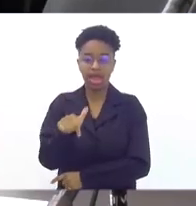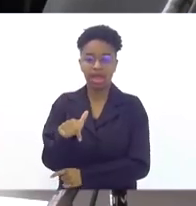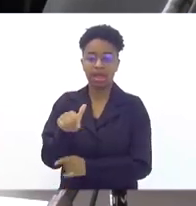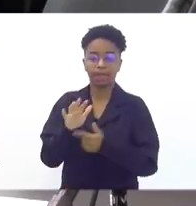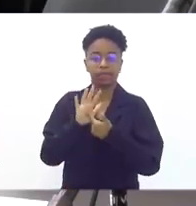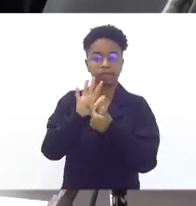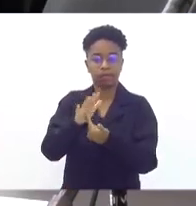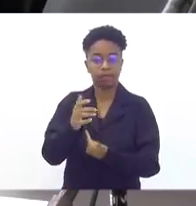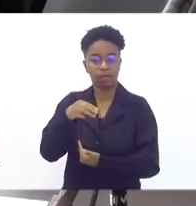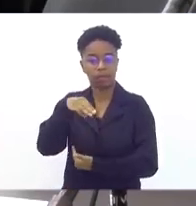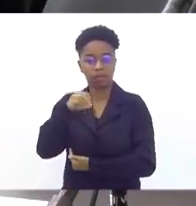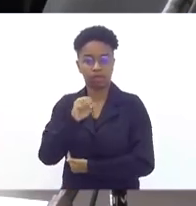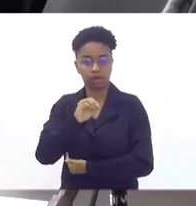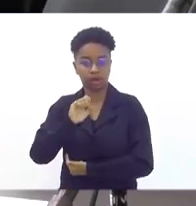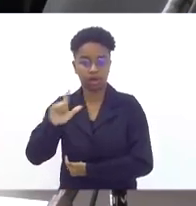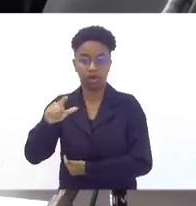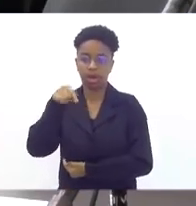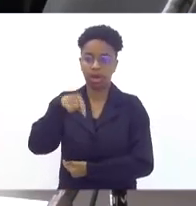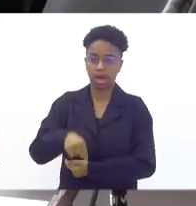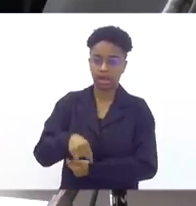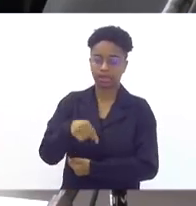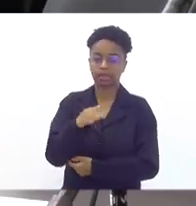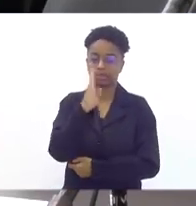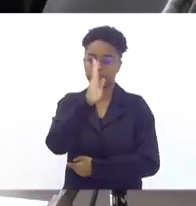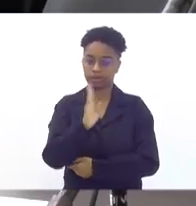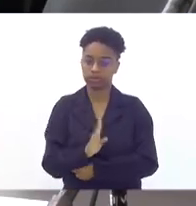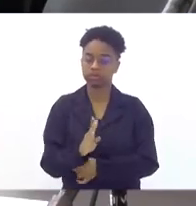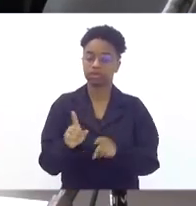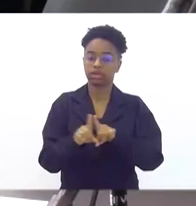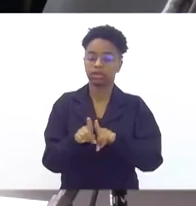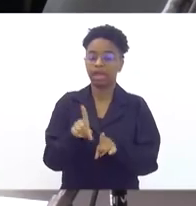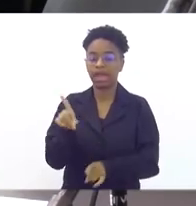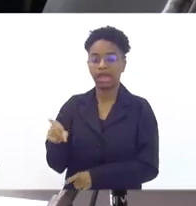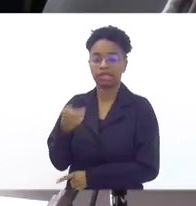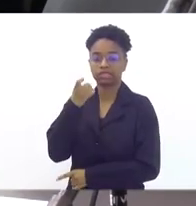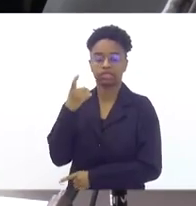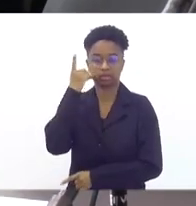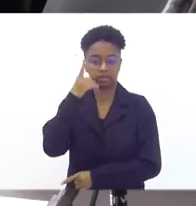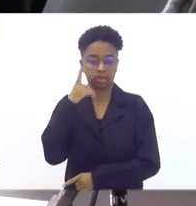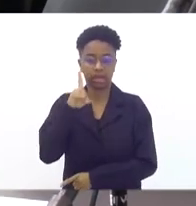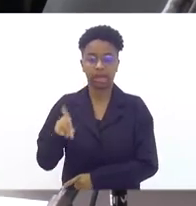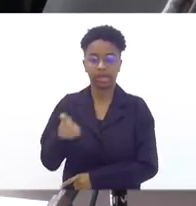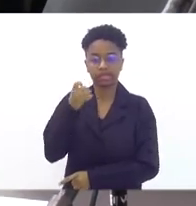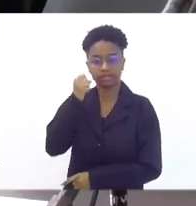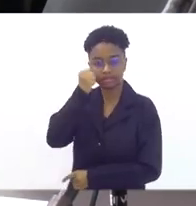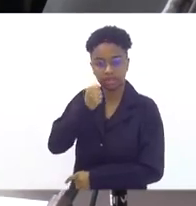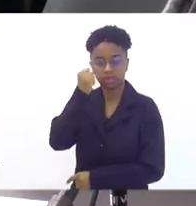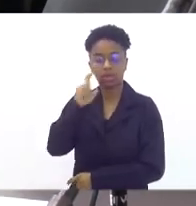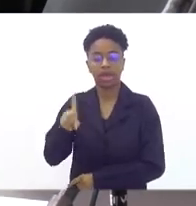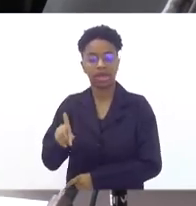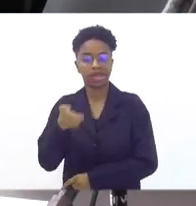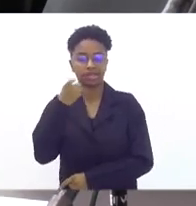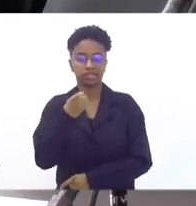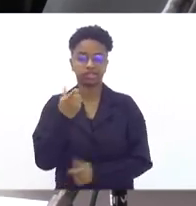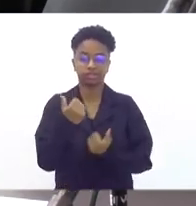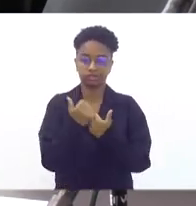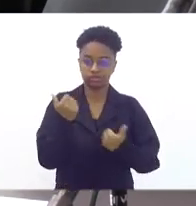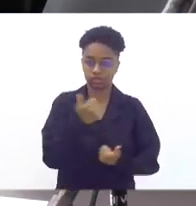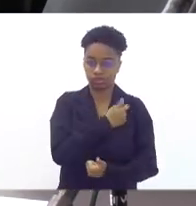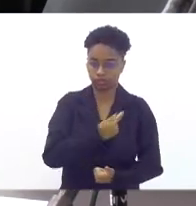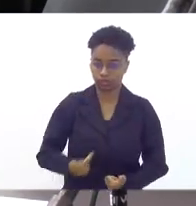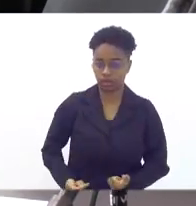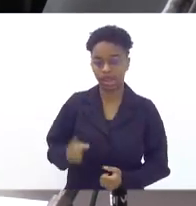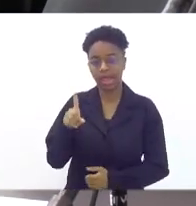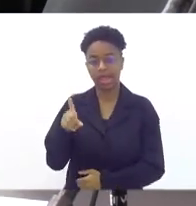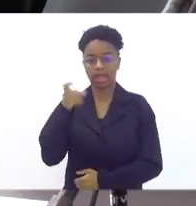que é o ex-deputado Federal ex-senador da República ex vice-governador ex-governador eu tive o